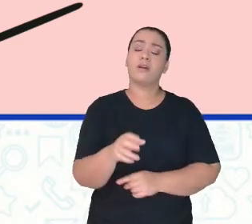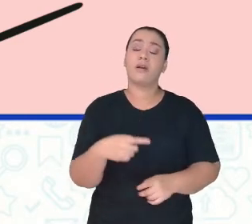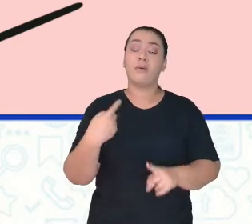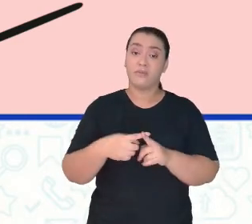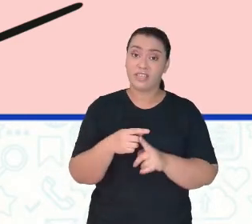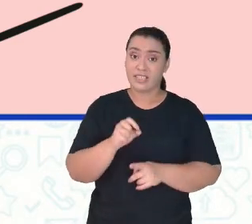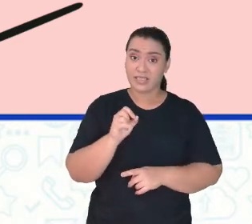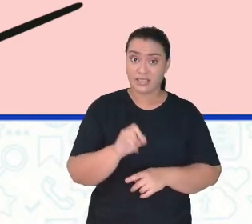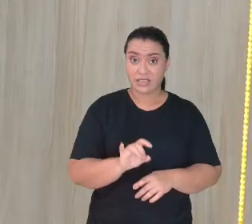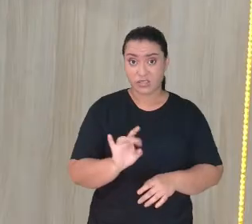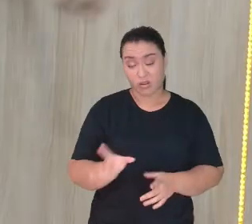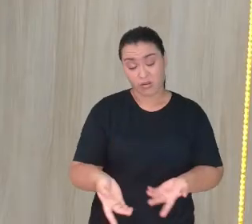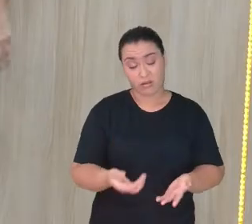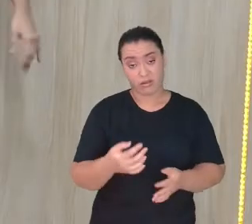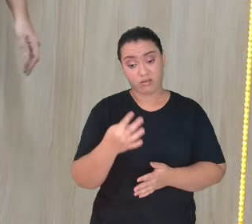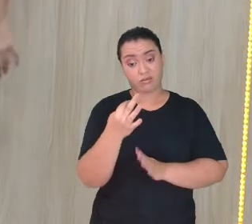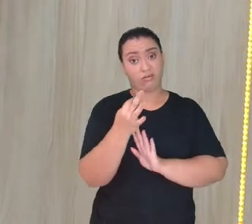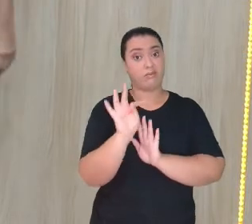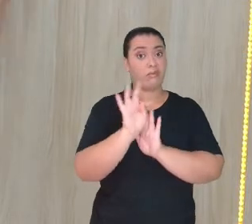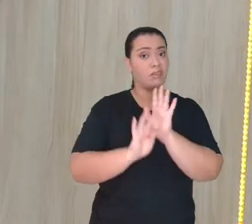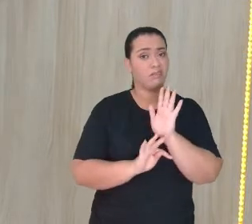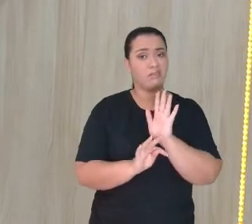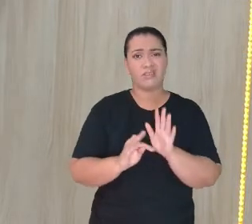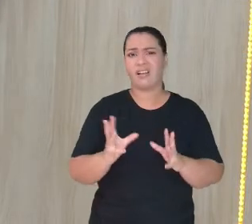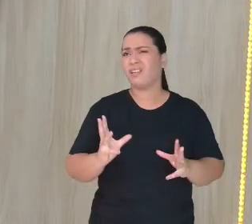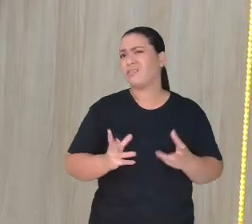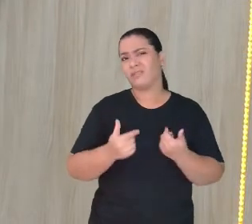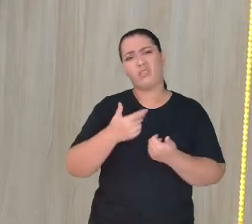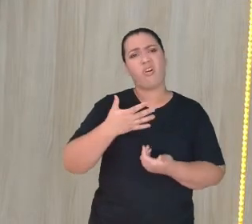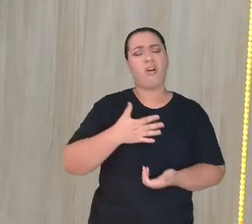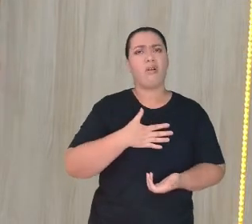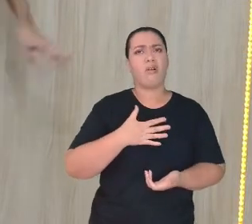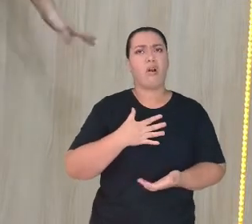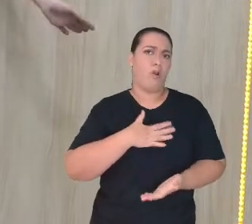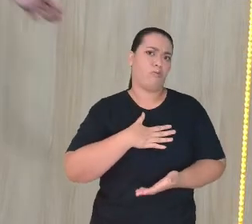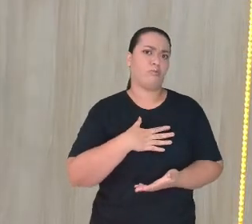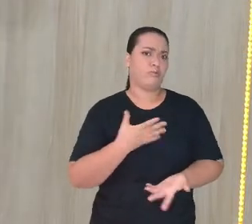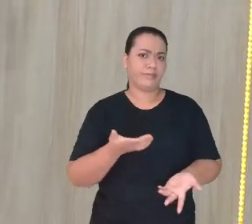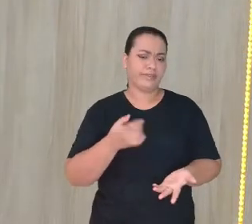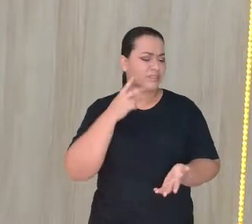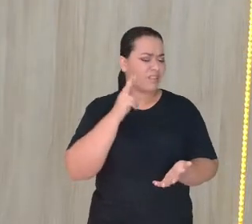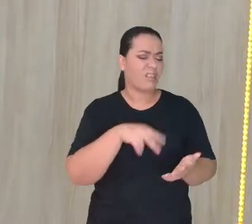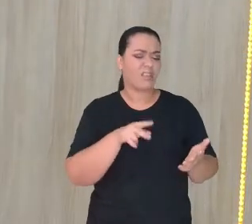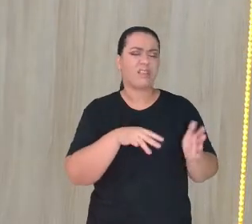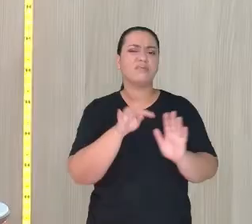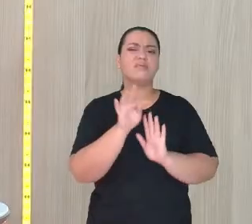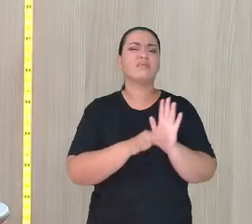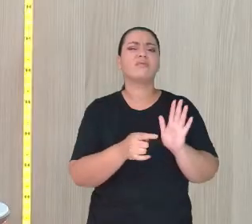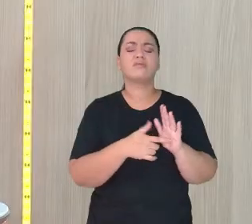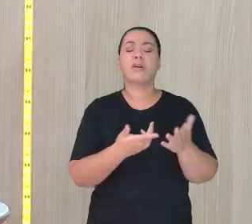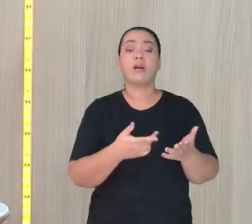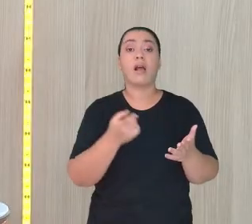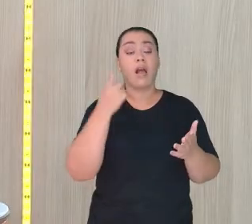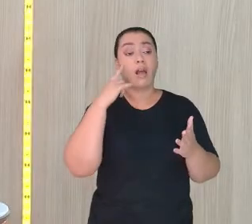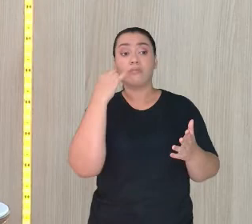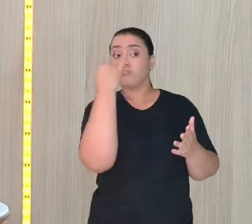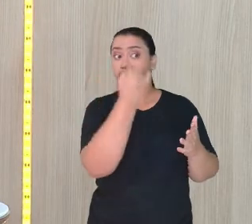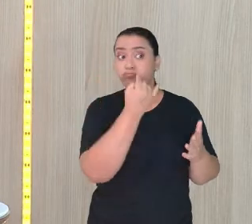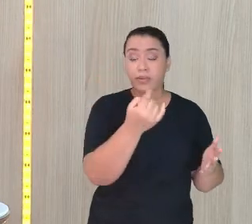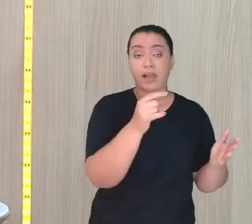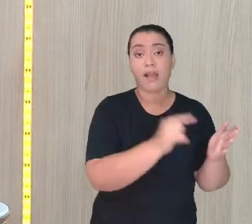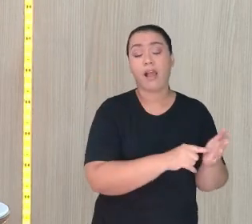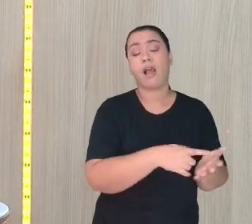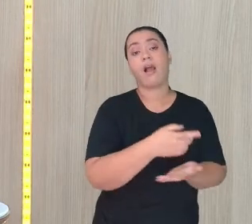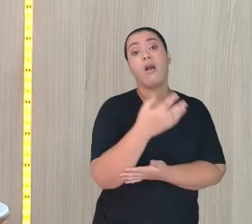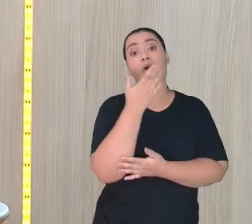texto, nem todo mundo gosta de texto. Vamos ser bem honestos aqui, né? E a maioria assim, se atrai pelas cores e